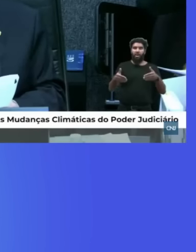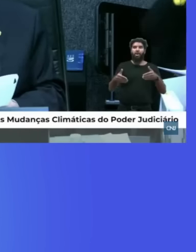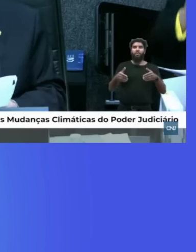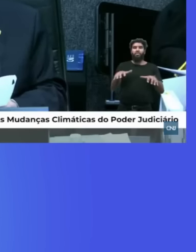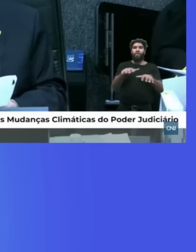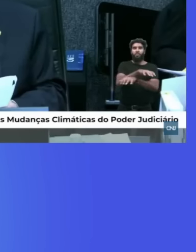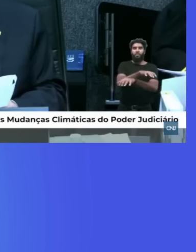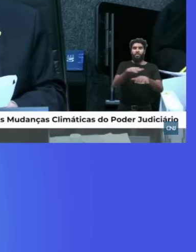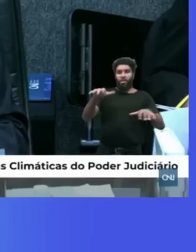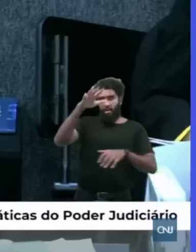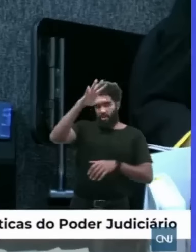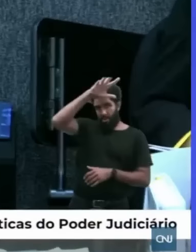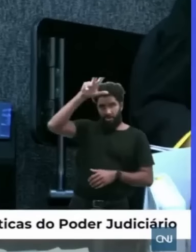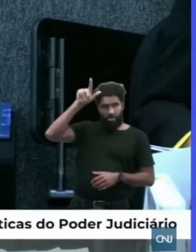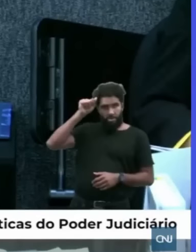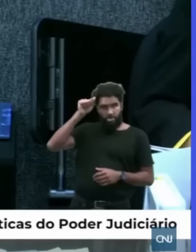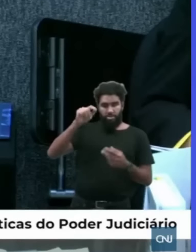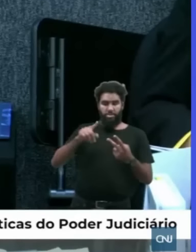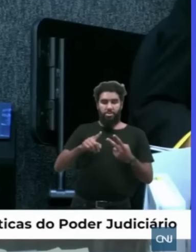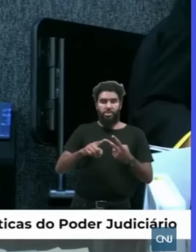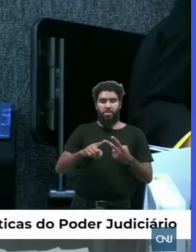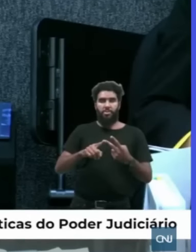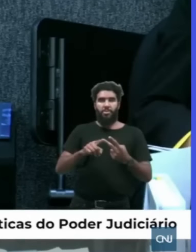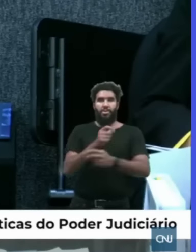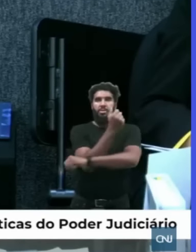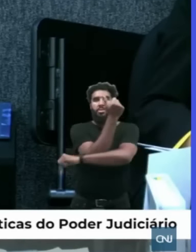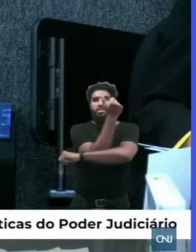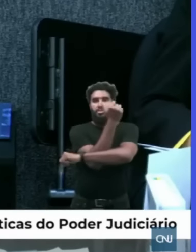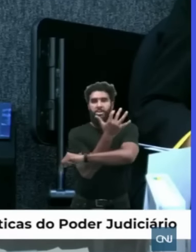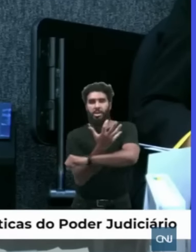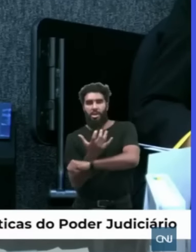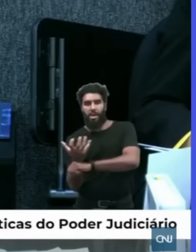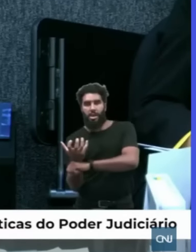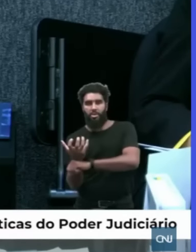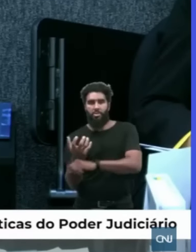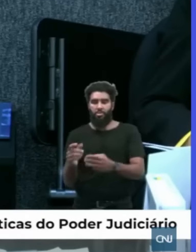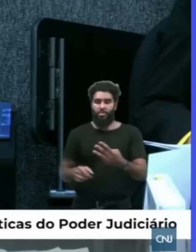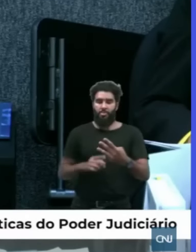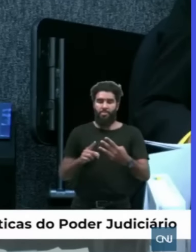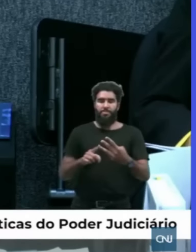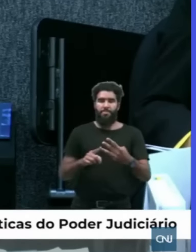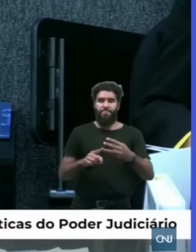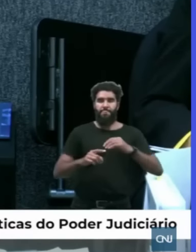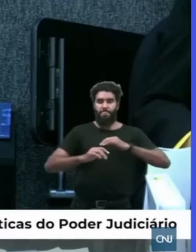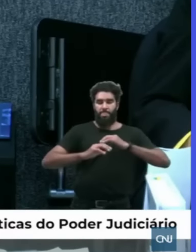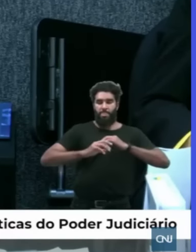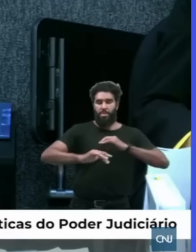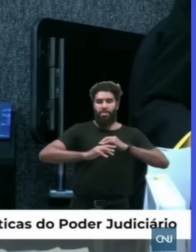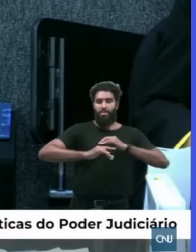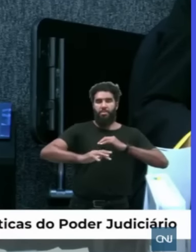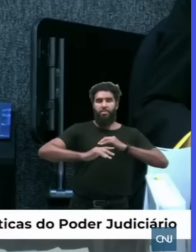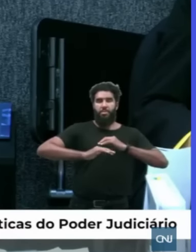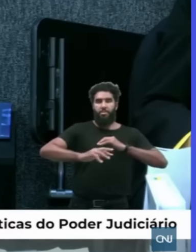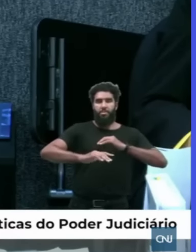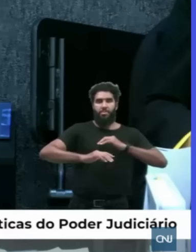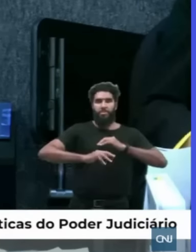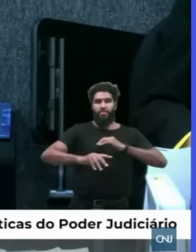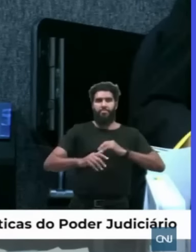Amazônia serrado e Pantanal e tivemos uma apresentação específica sobre os crimes ambientais